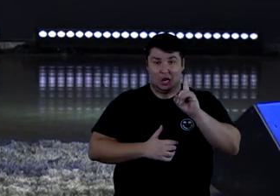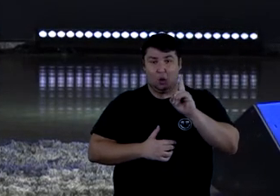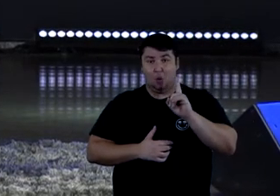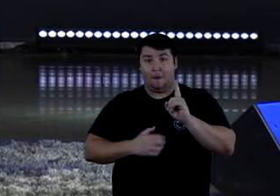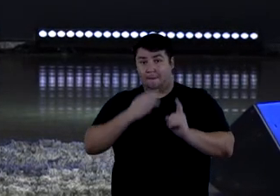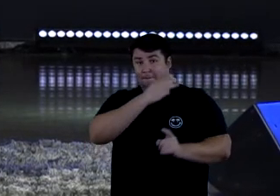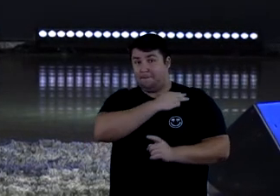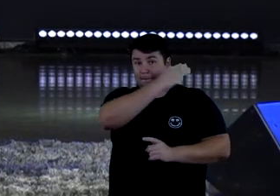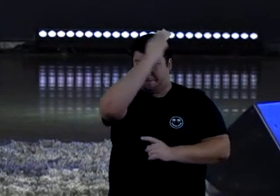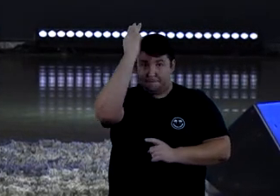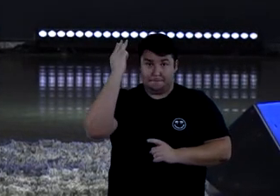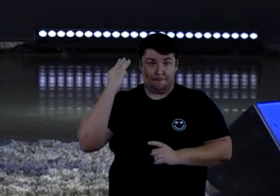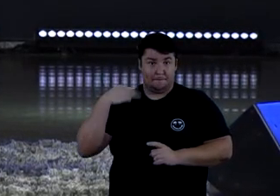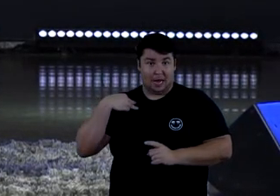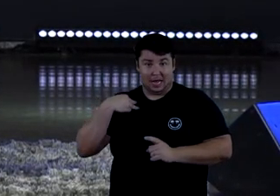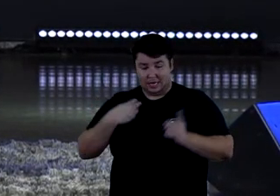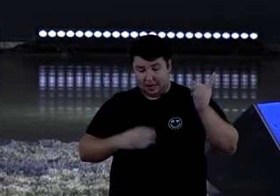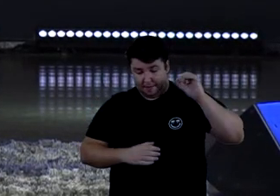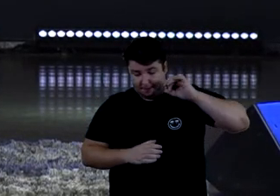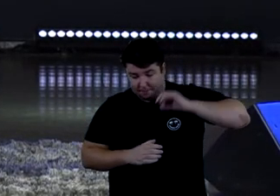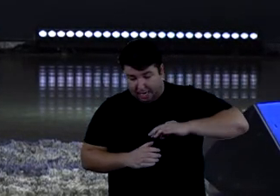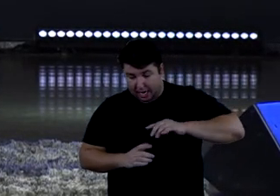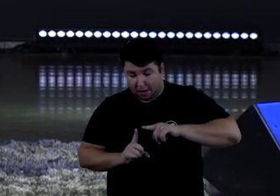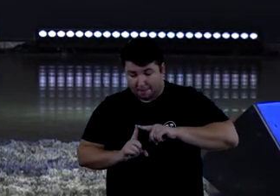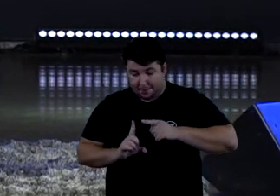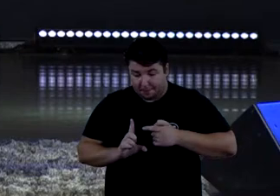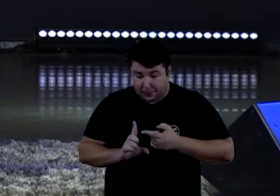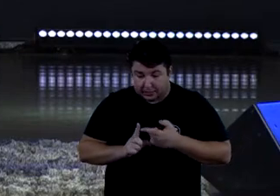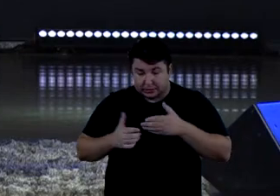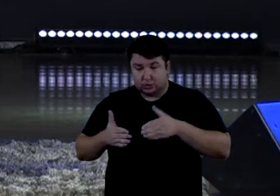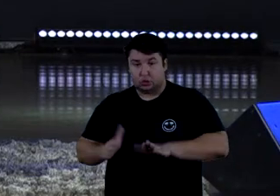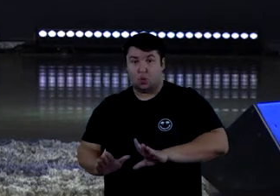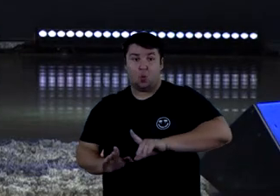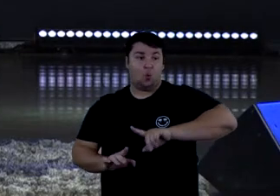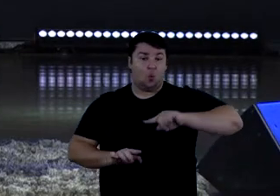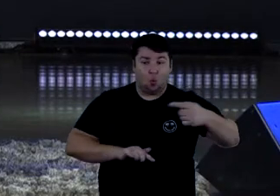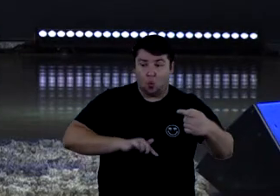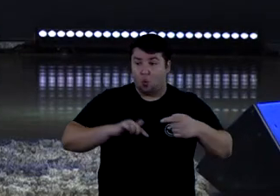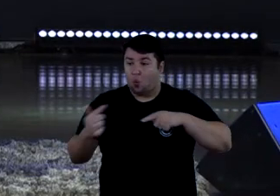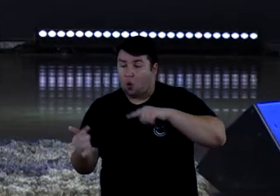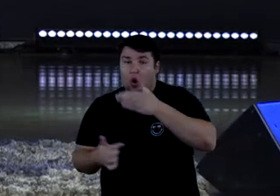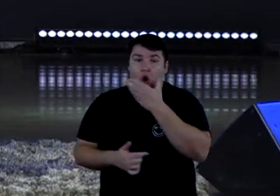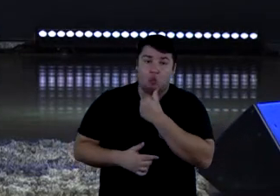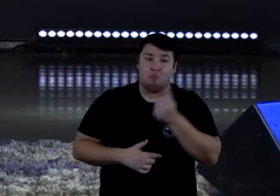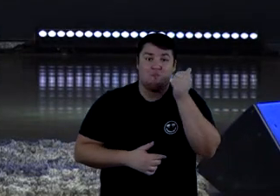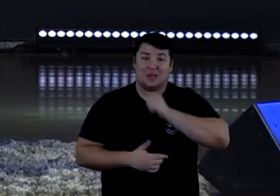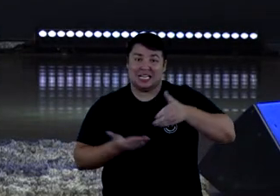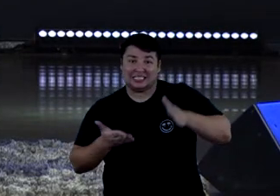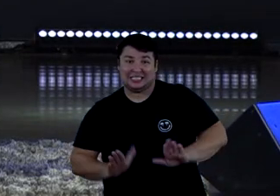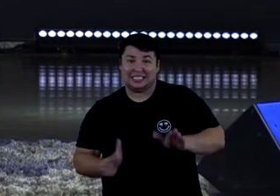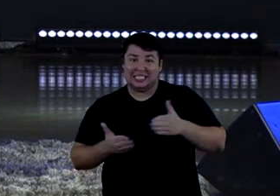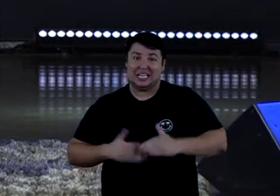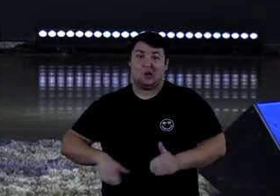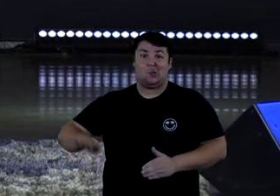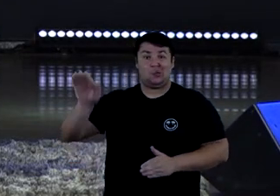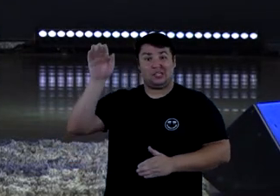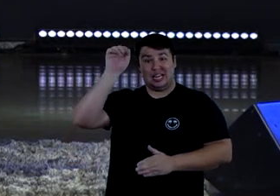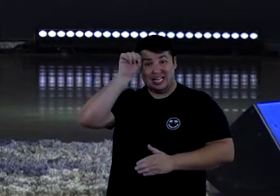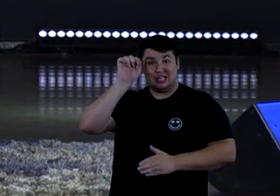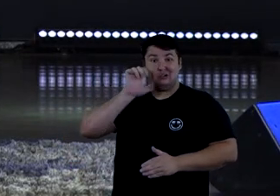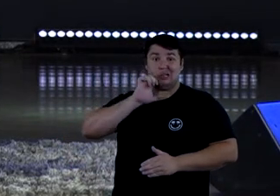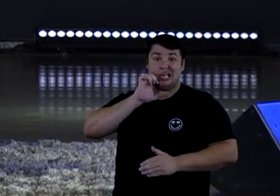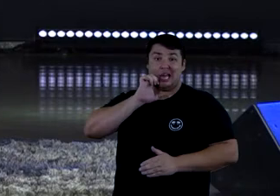ali, sobrenaturalmente. Mas todos os outros homens e mulheres que nasceram desde Adão e